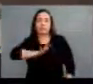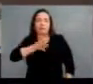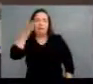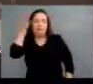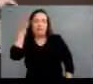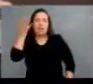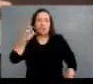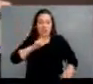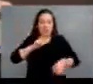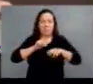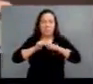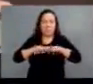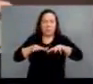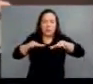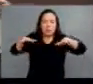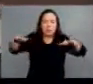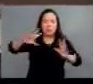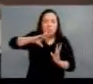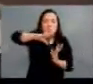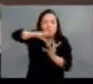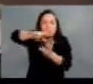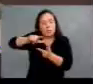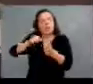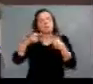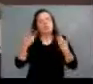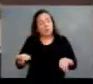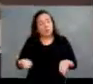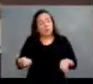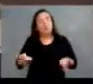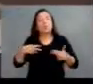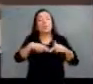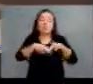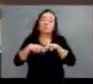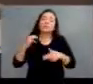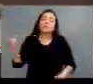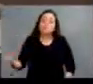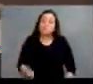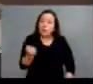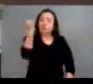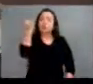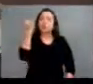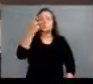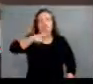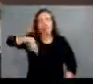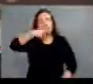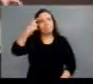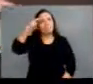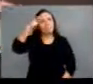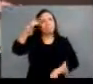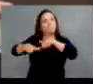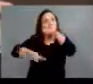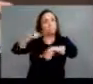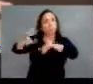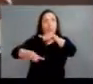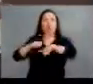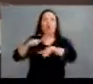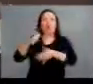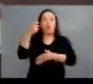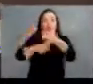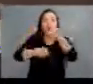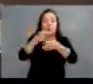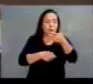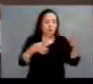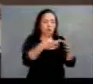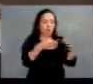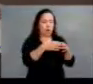e ampliar a humanidade. Desse ponto de vista, é muito importante destacar que as lutas da cidadania LGBT